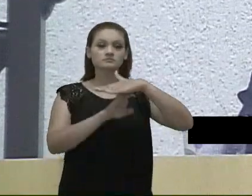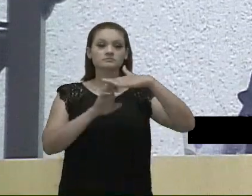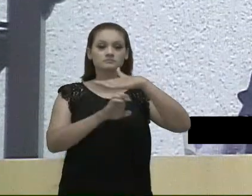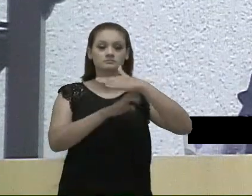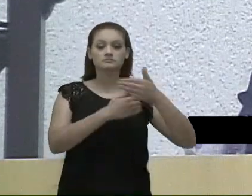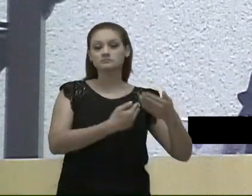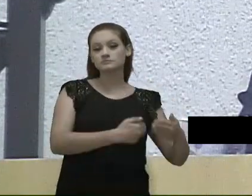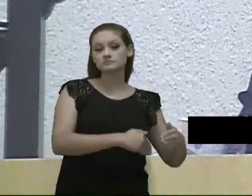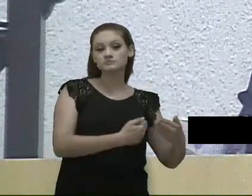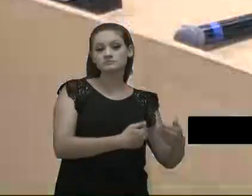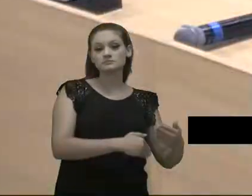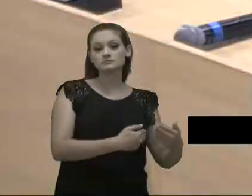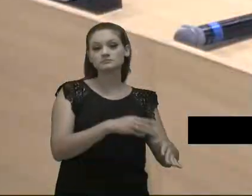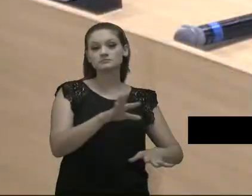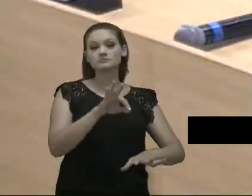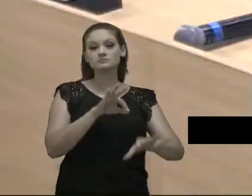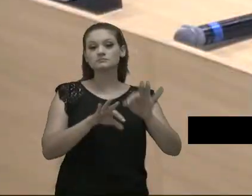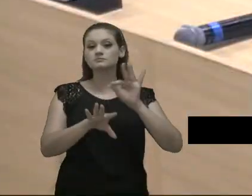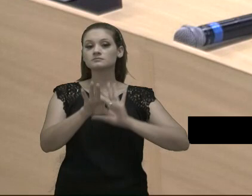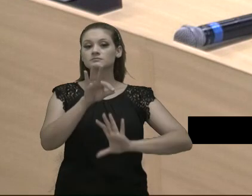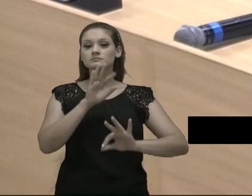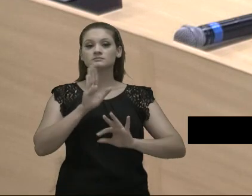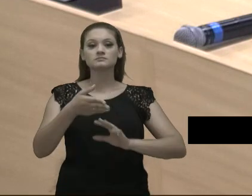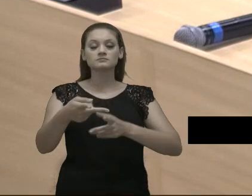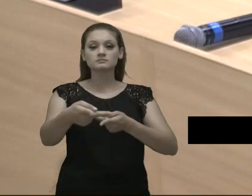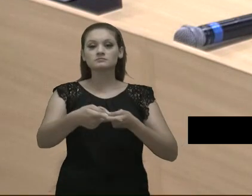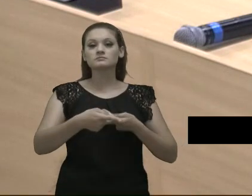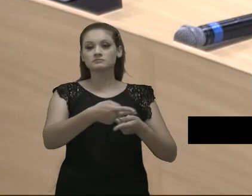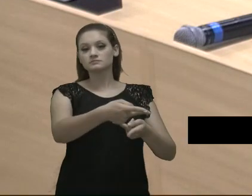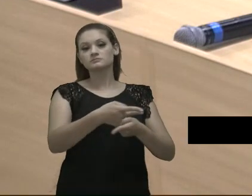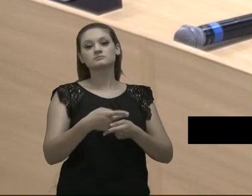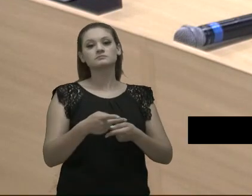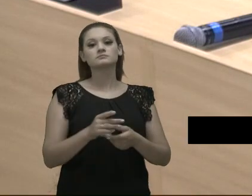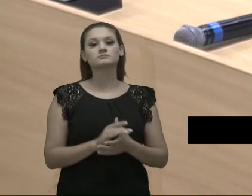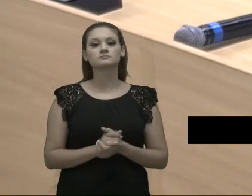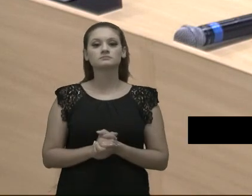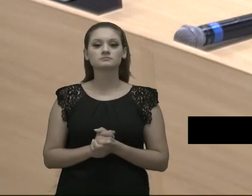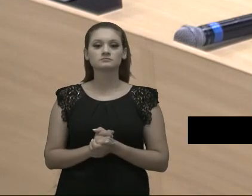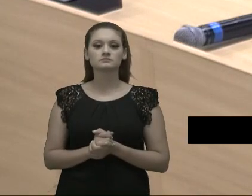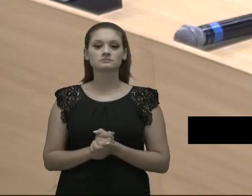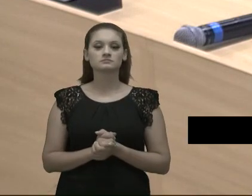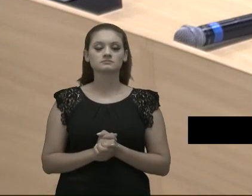processo seletivo? Ou foi já convidada, assim... a compor o quadro?